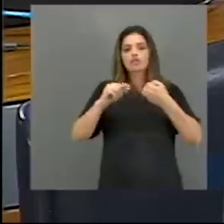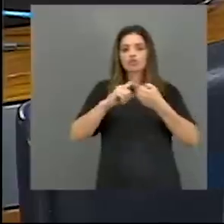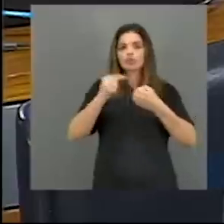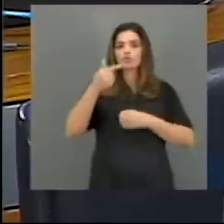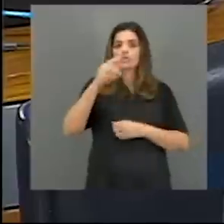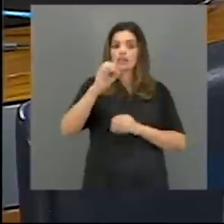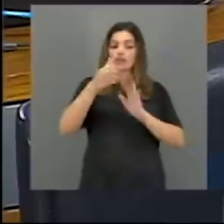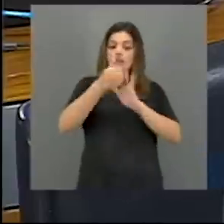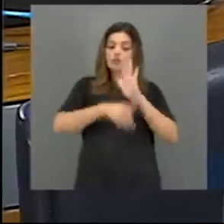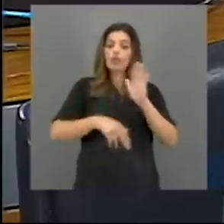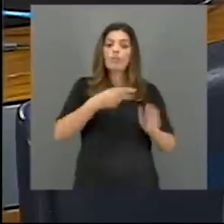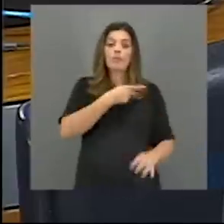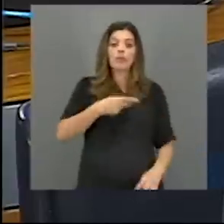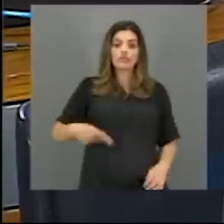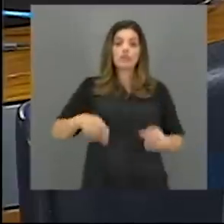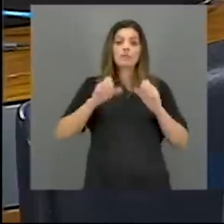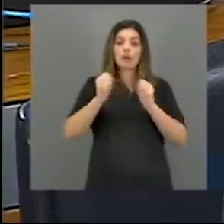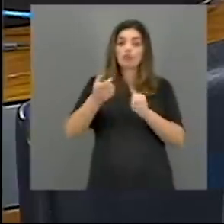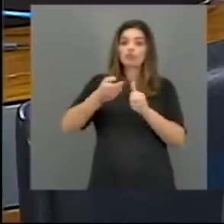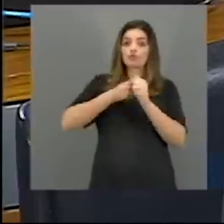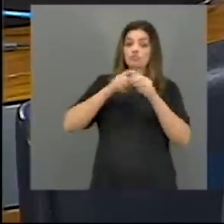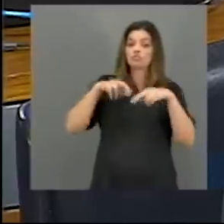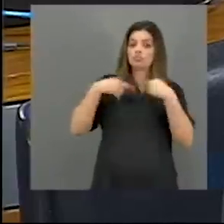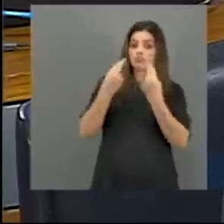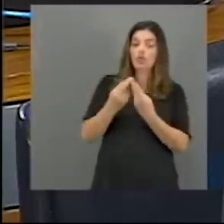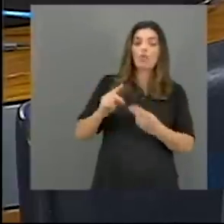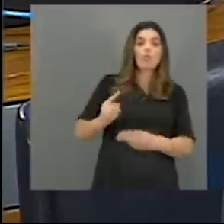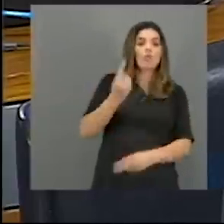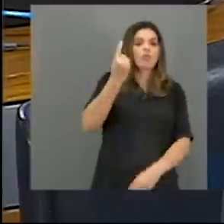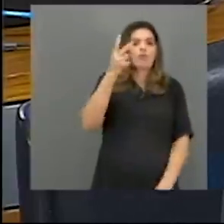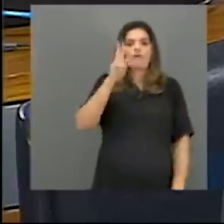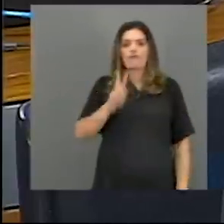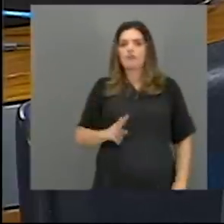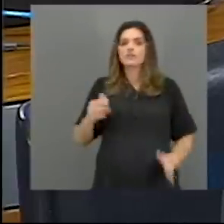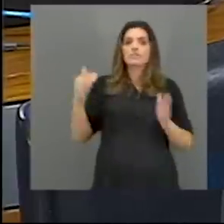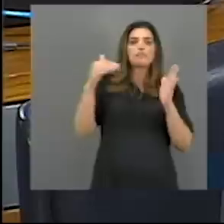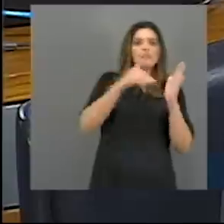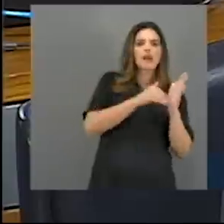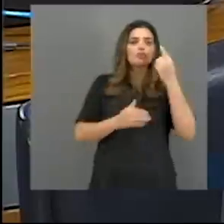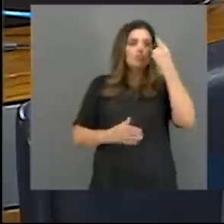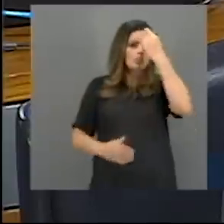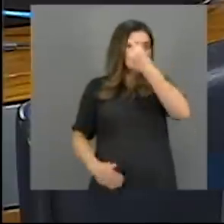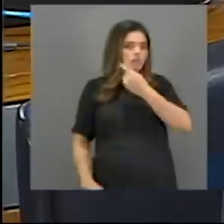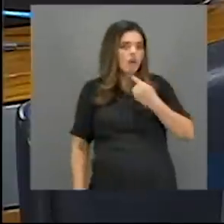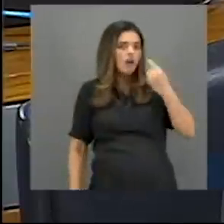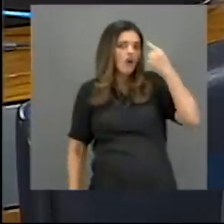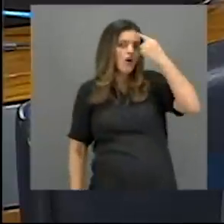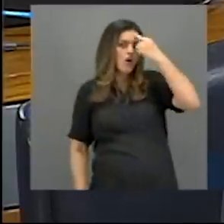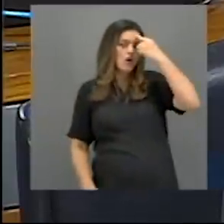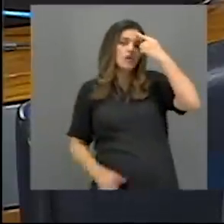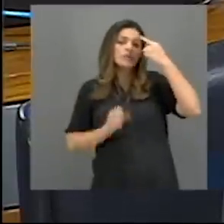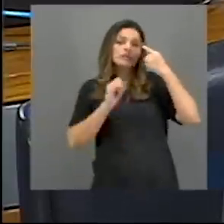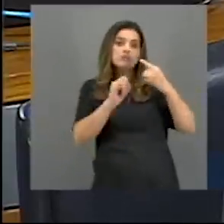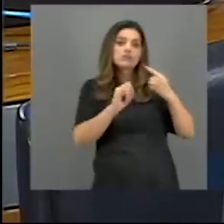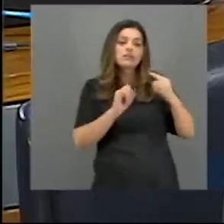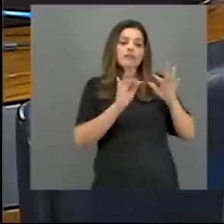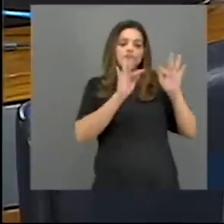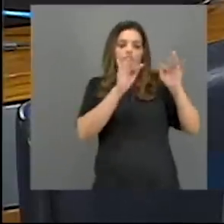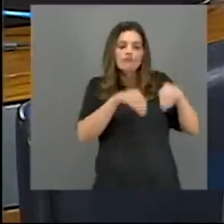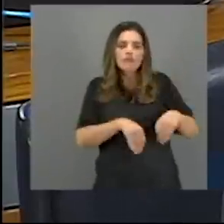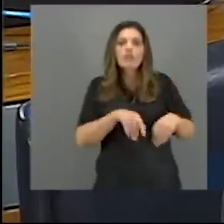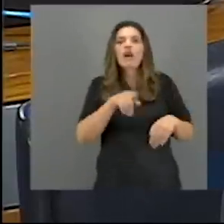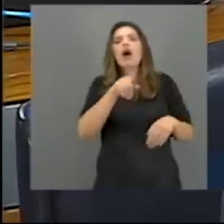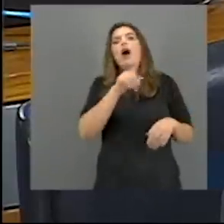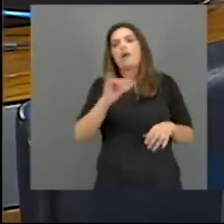70 que o presidente poderá suspender a sessão por uma única vez pelo prazo máximo de uma hora quando findo o qual